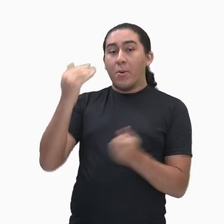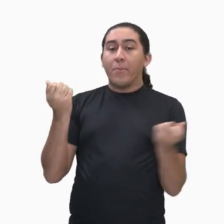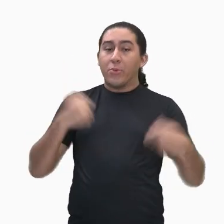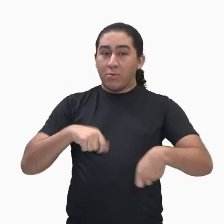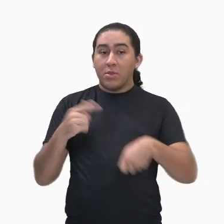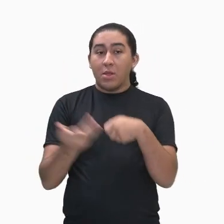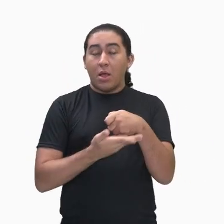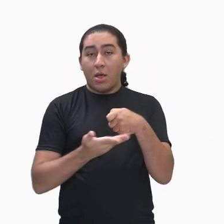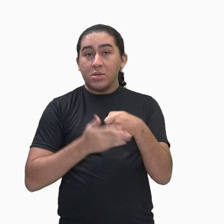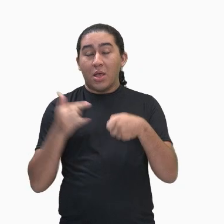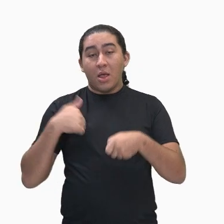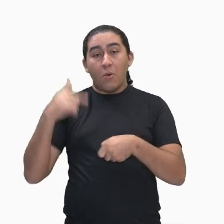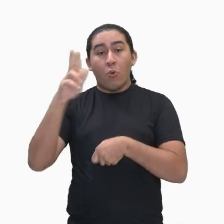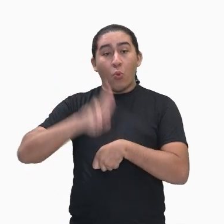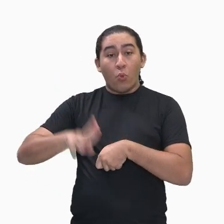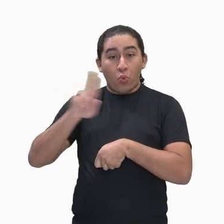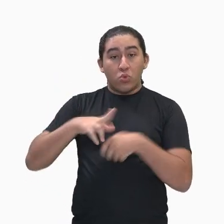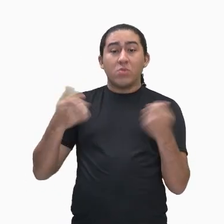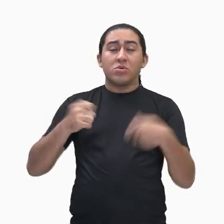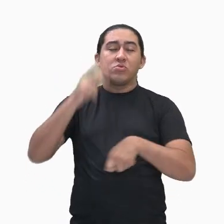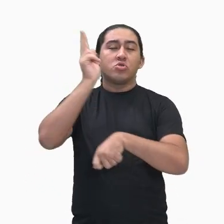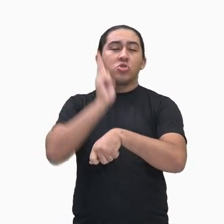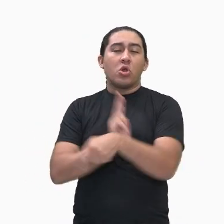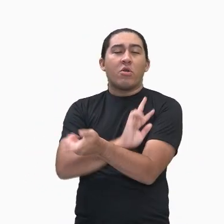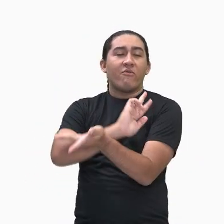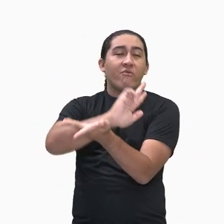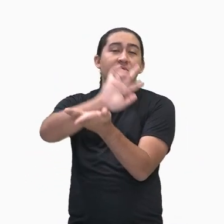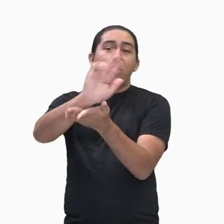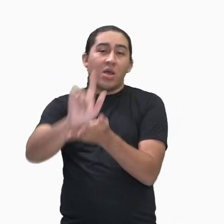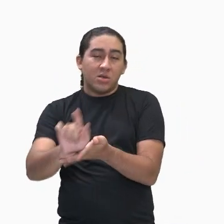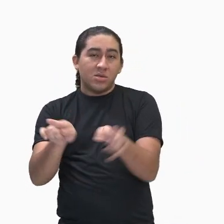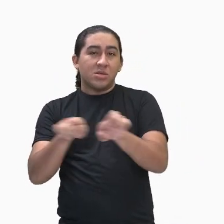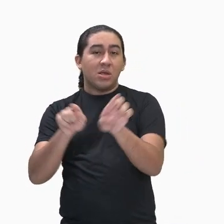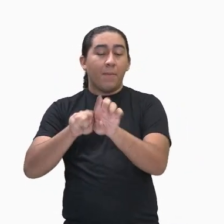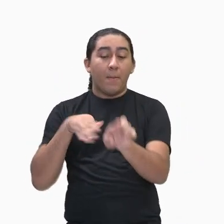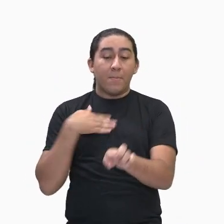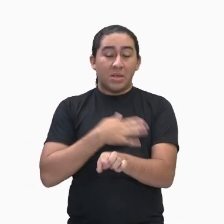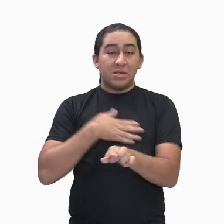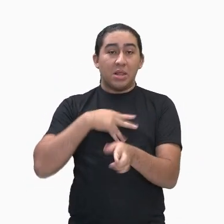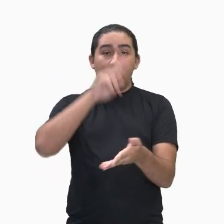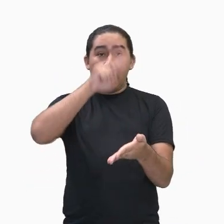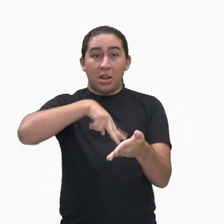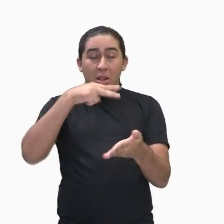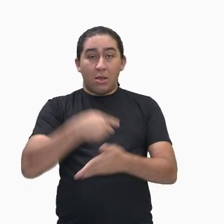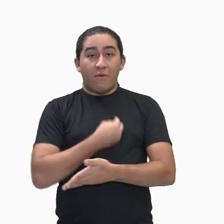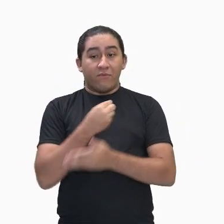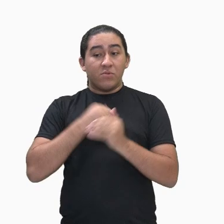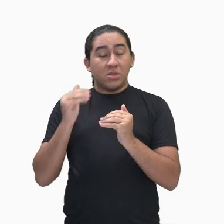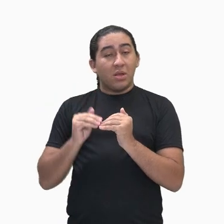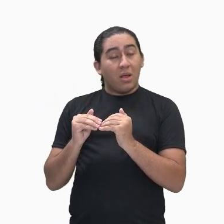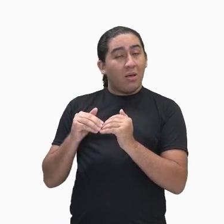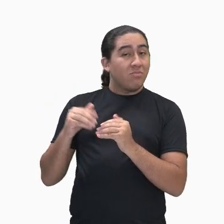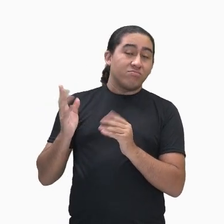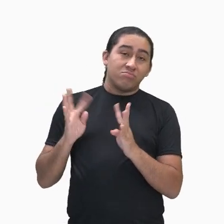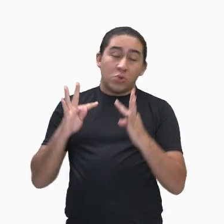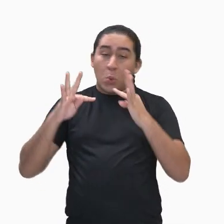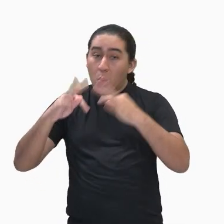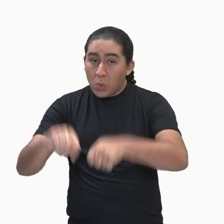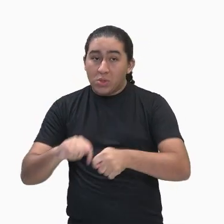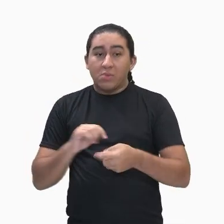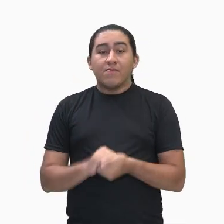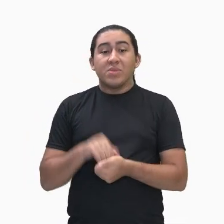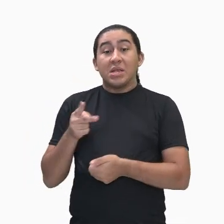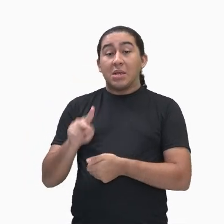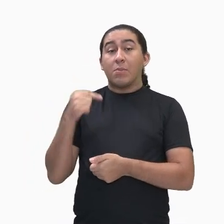me alimentei de histórias e do prazer de ler pela vida afora. Sempre que podíamos,